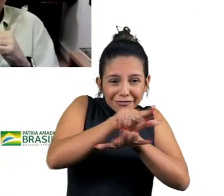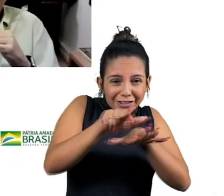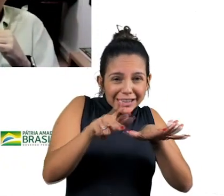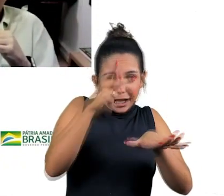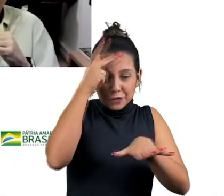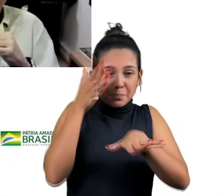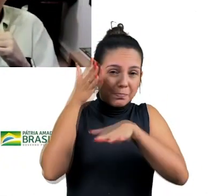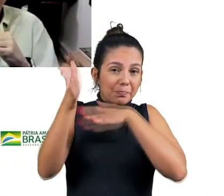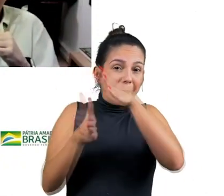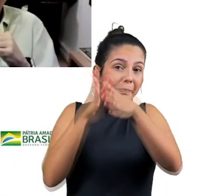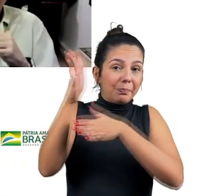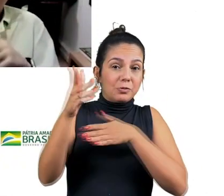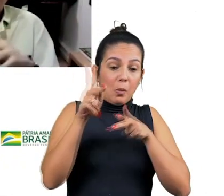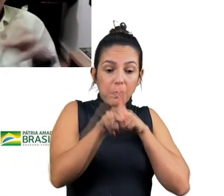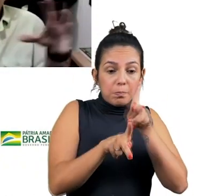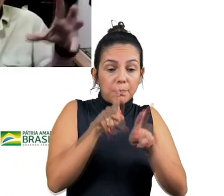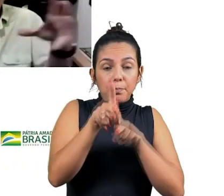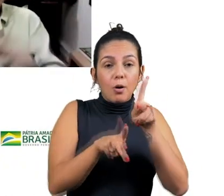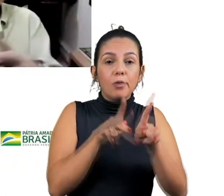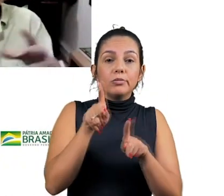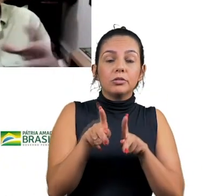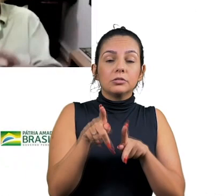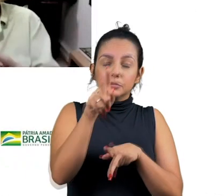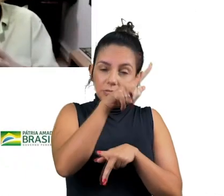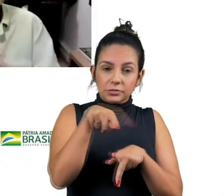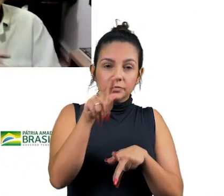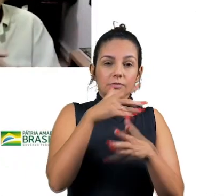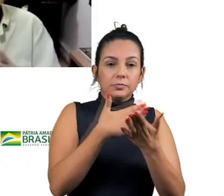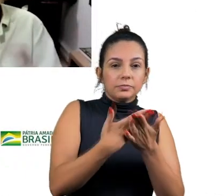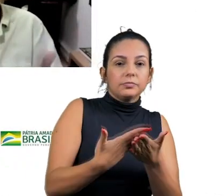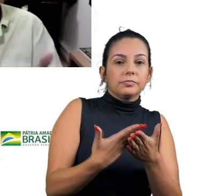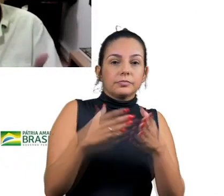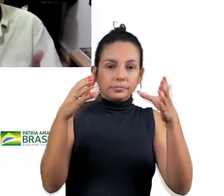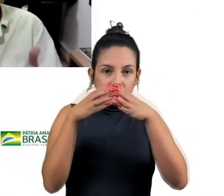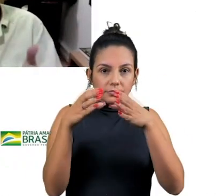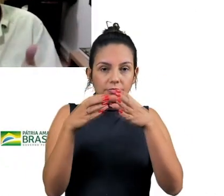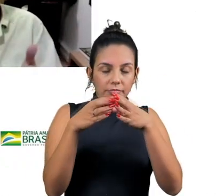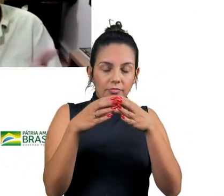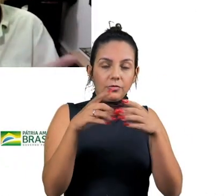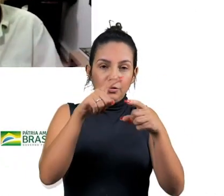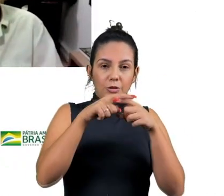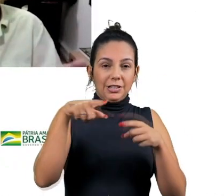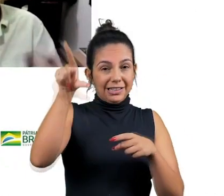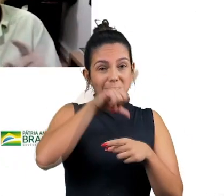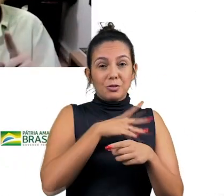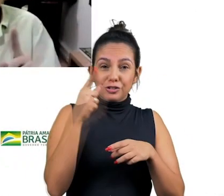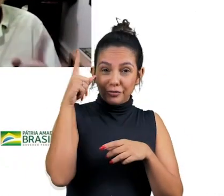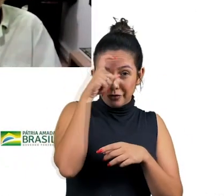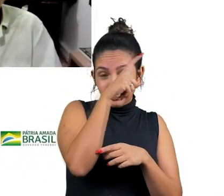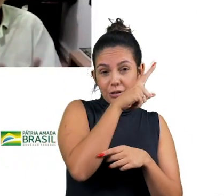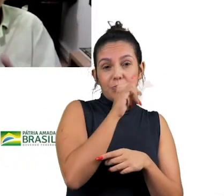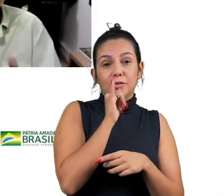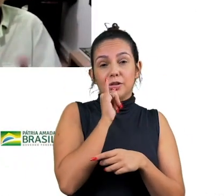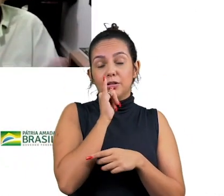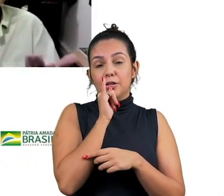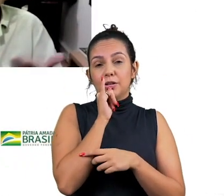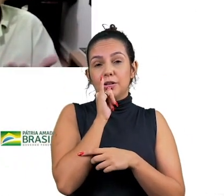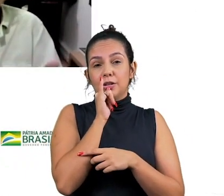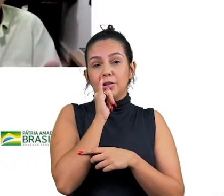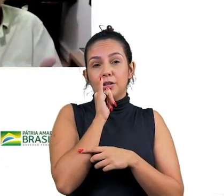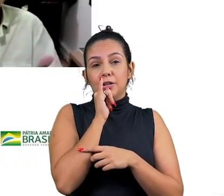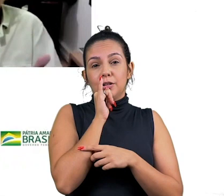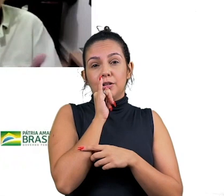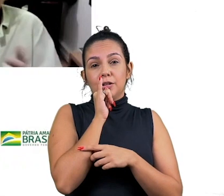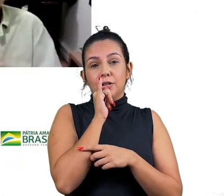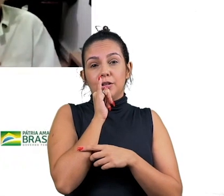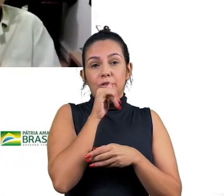heterogeneidade crescente na população que você começa a agrupar né? Por isso é que eles têm muita dificuldade, por exemplo, de fazer a campanha, por